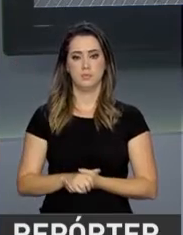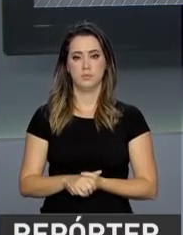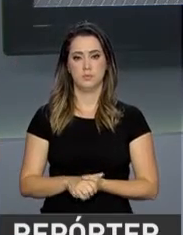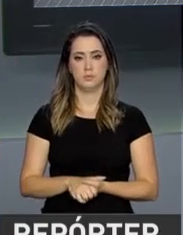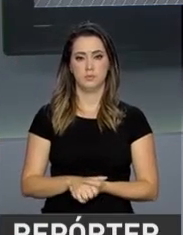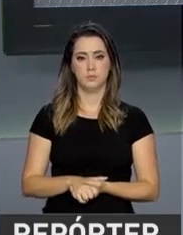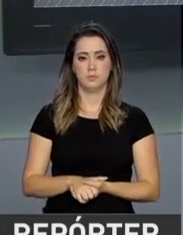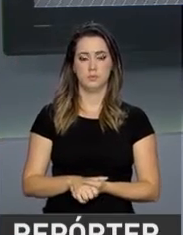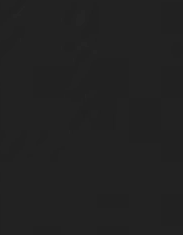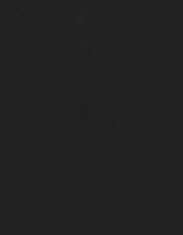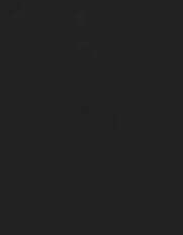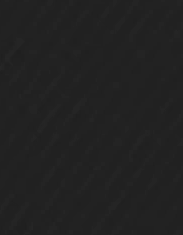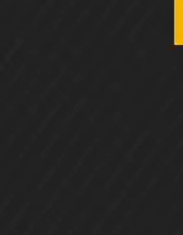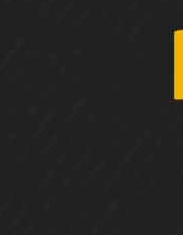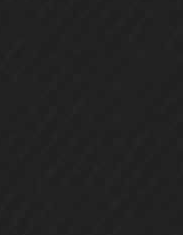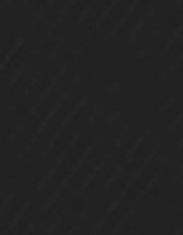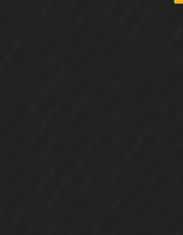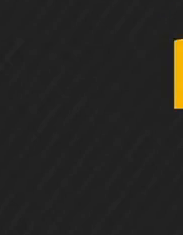federal